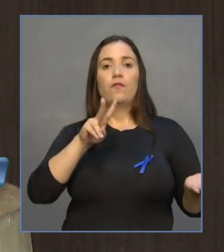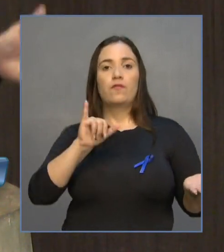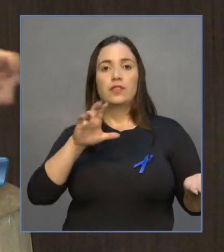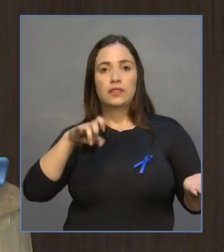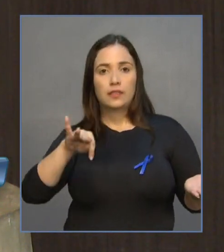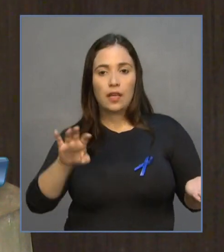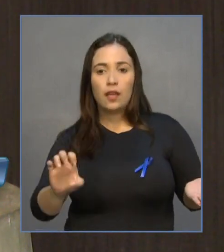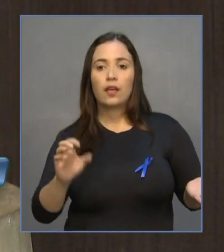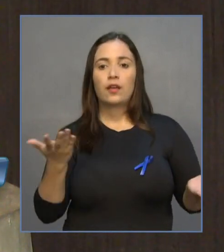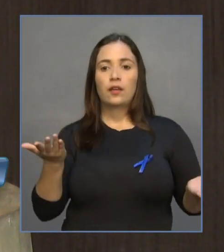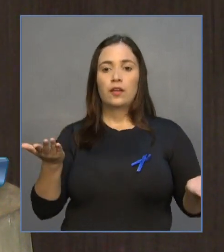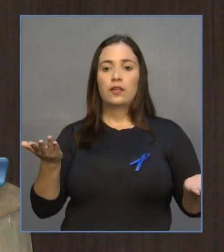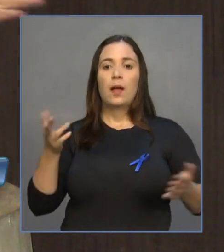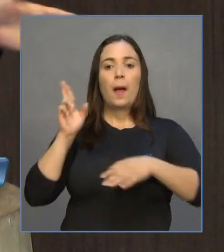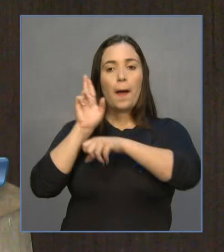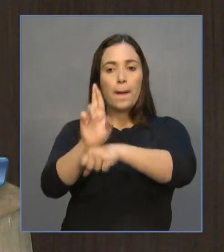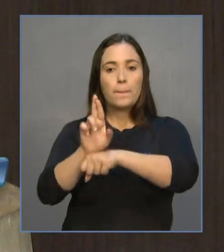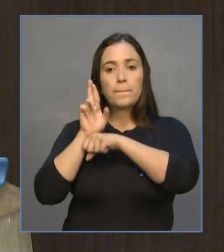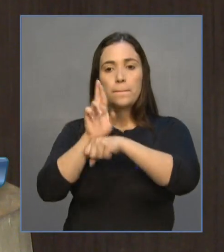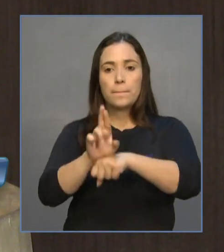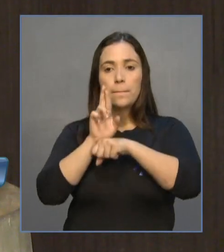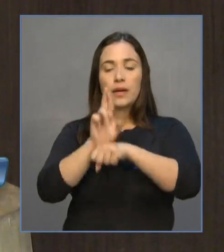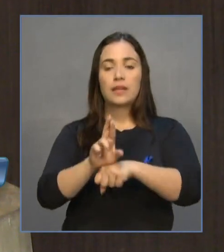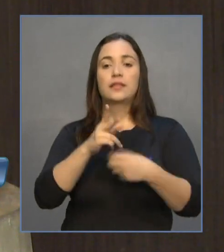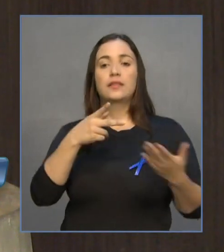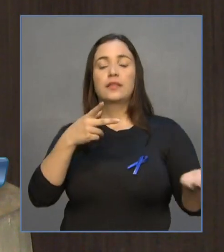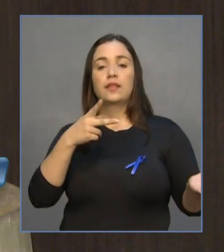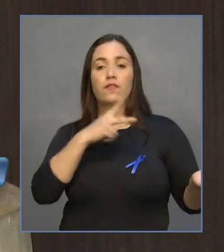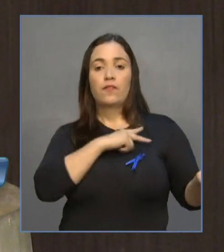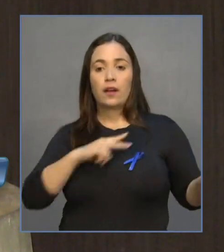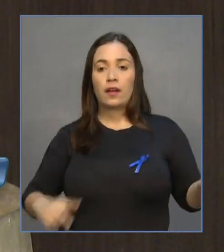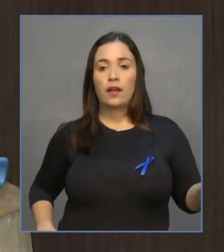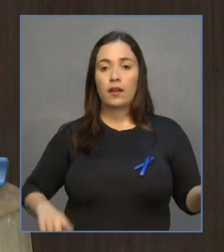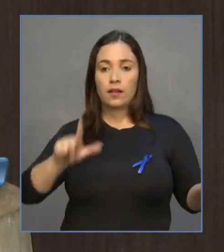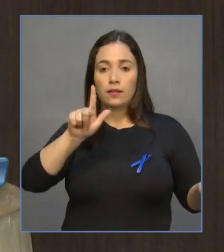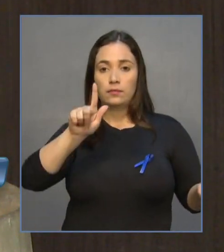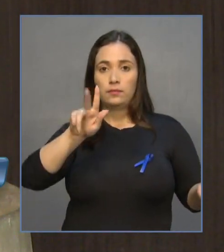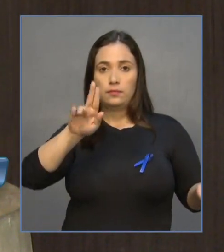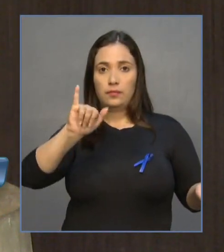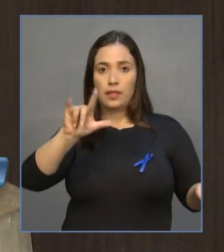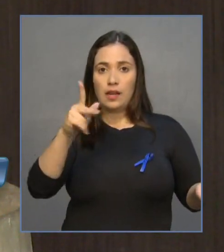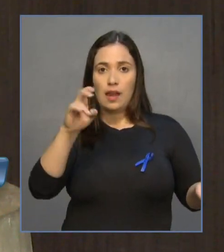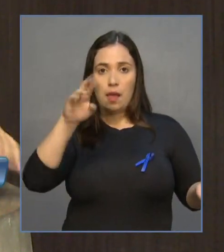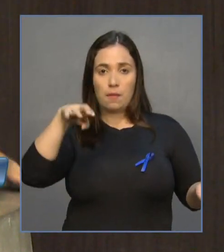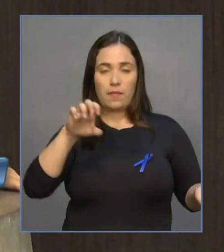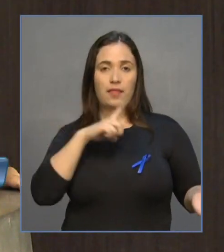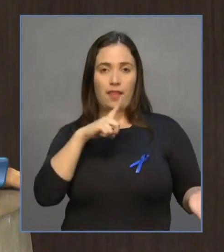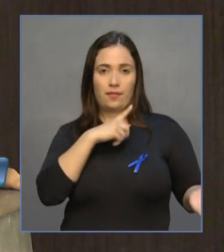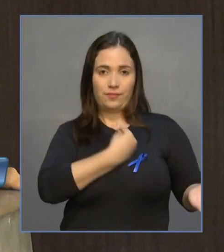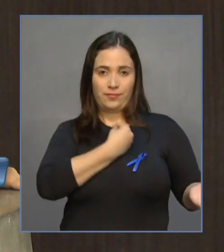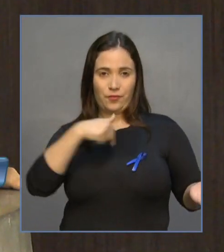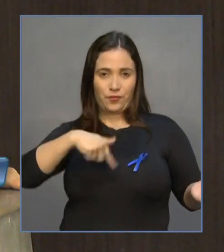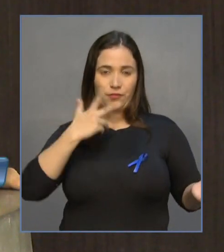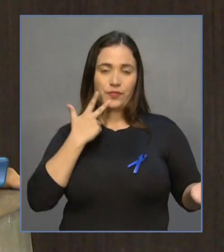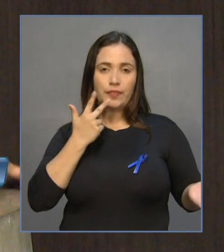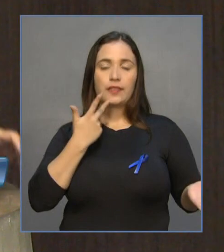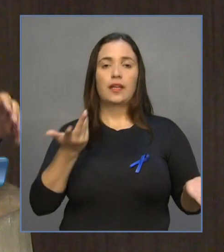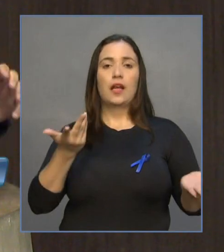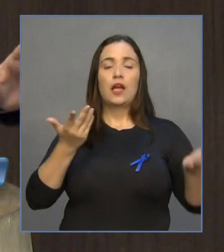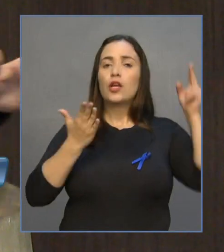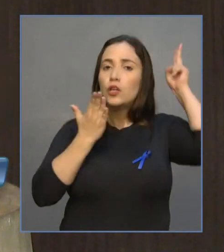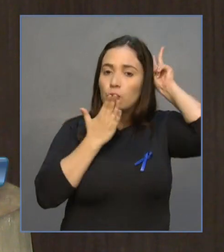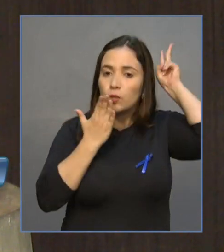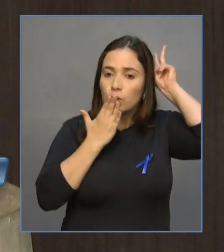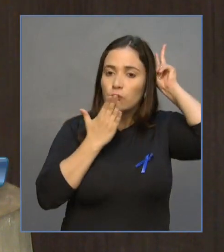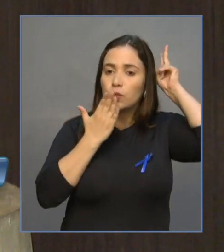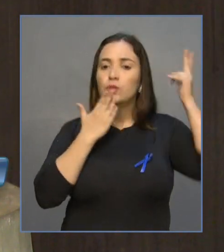Veibe, representantes do vereador Guilherme, aqui de Fortaleza, comunidades indígenas, Tapeba e